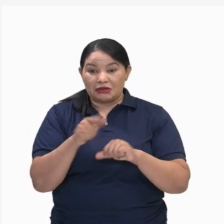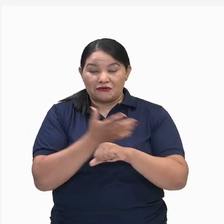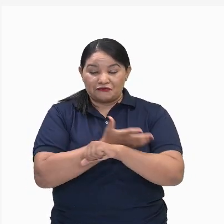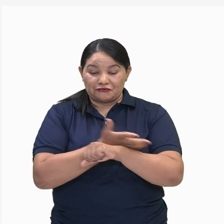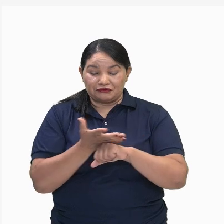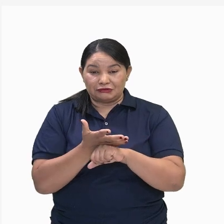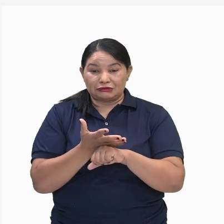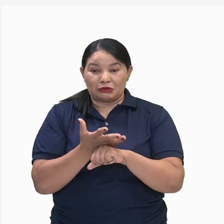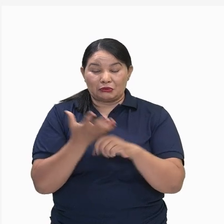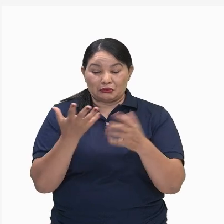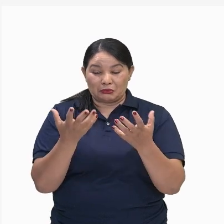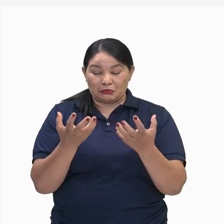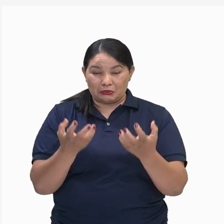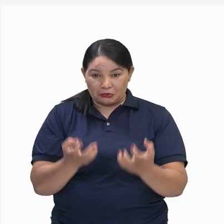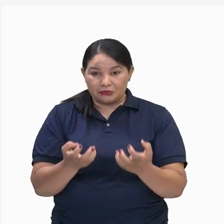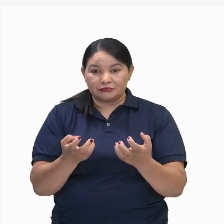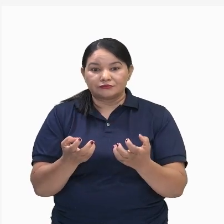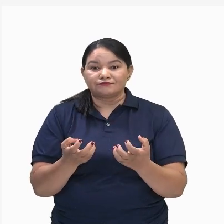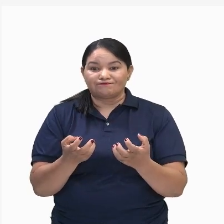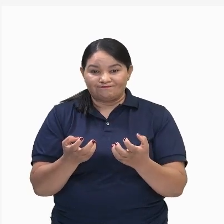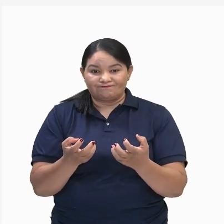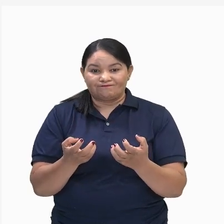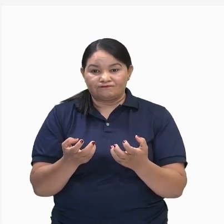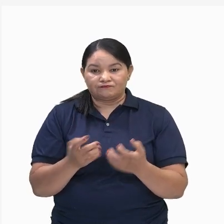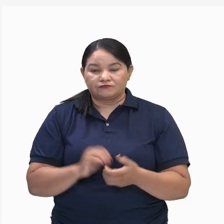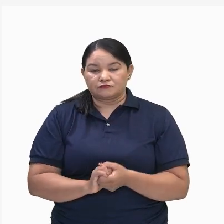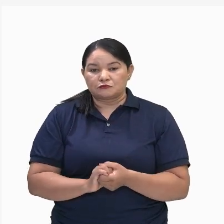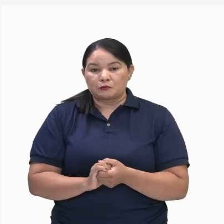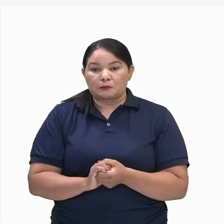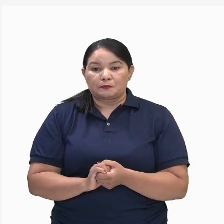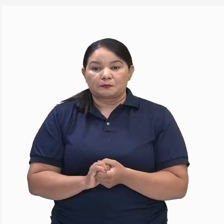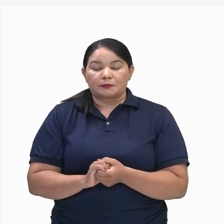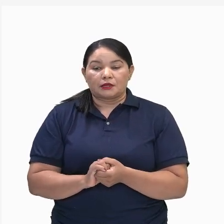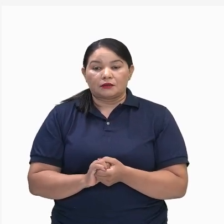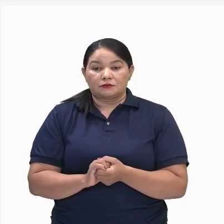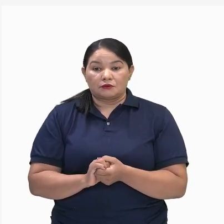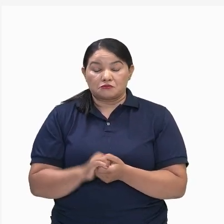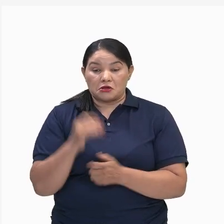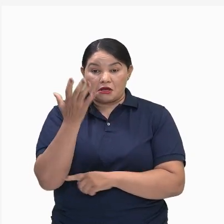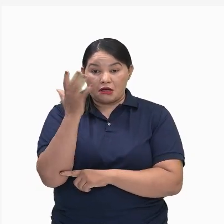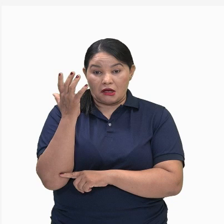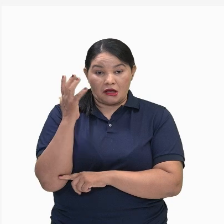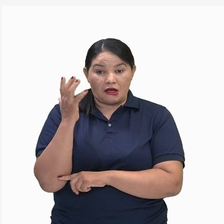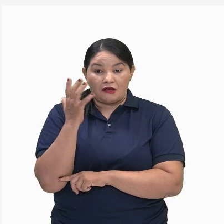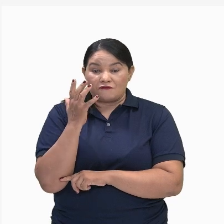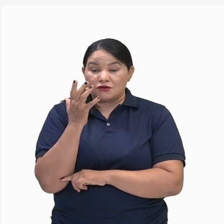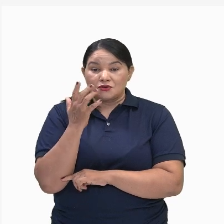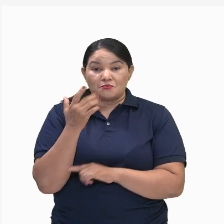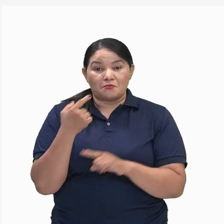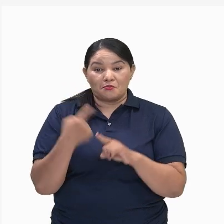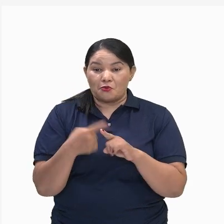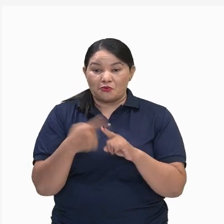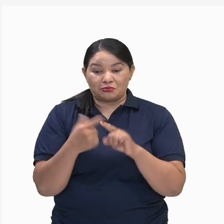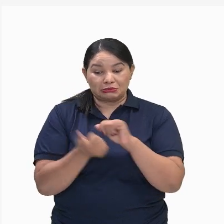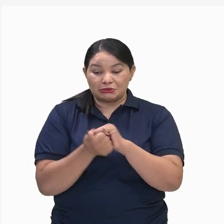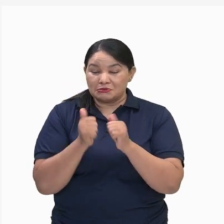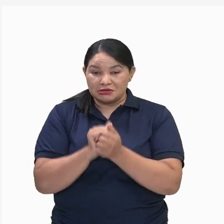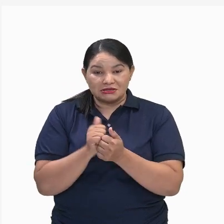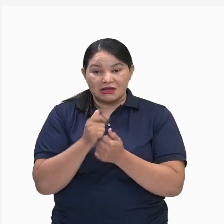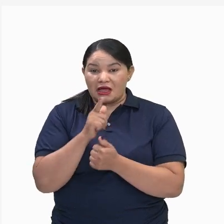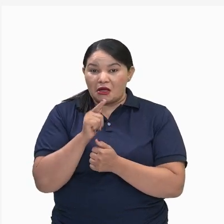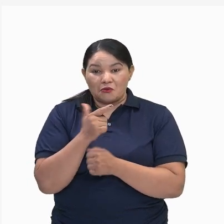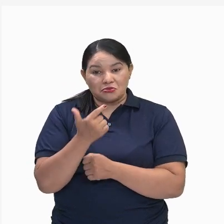represa. Então, a gente observa aí, né, como já foi falado, as árvores que morreram por conta dessa inundação